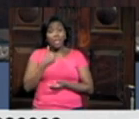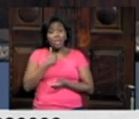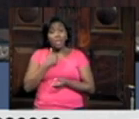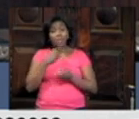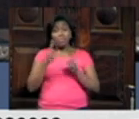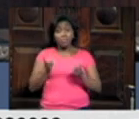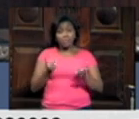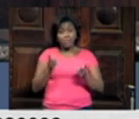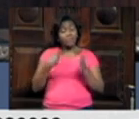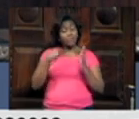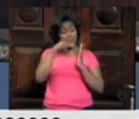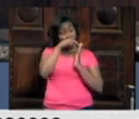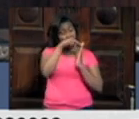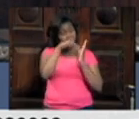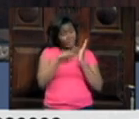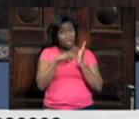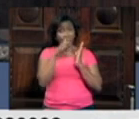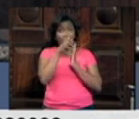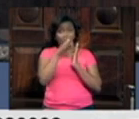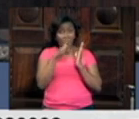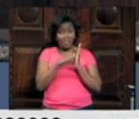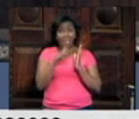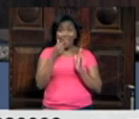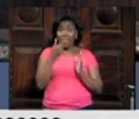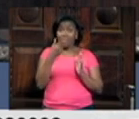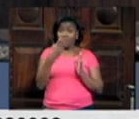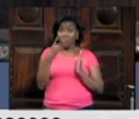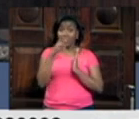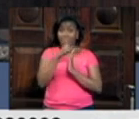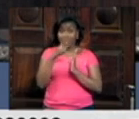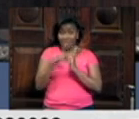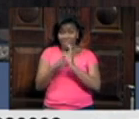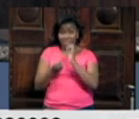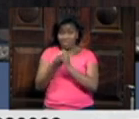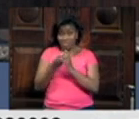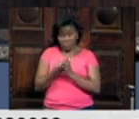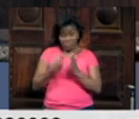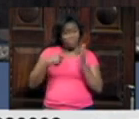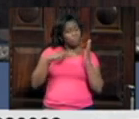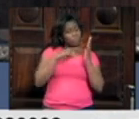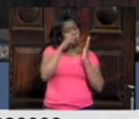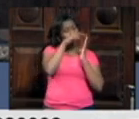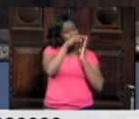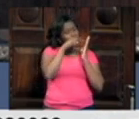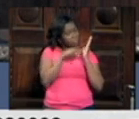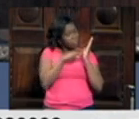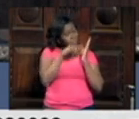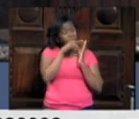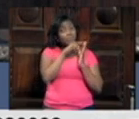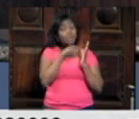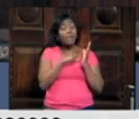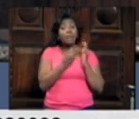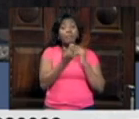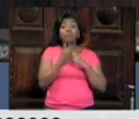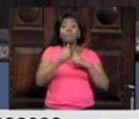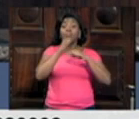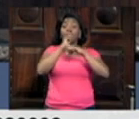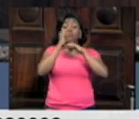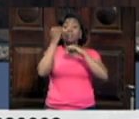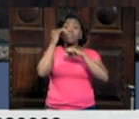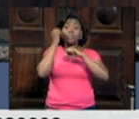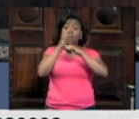ler os decretos, os 14 decretos desta concessão, para entender qual